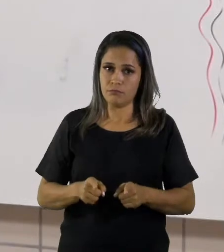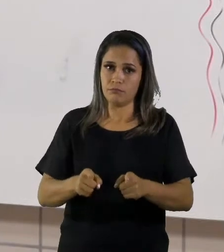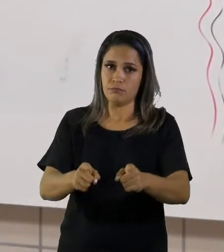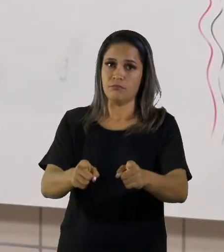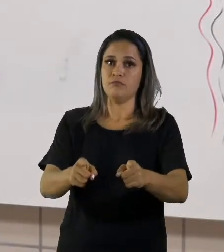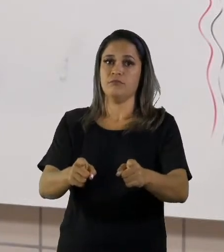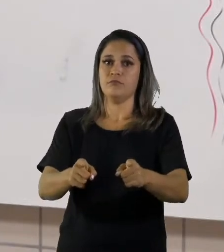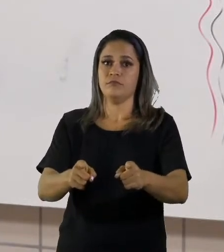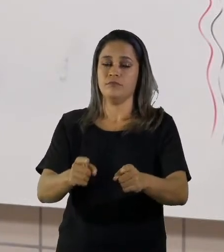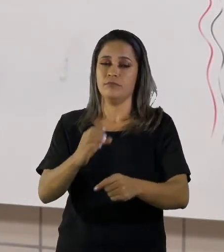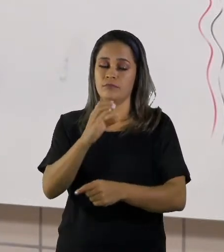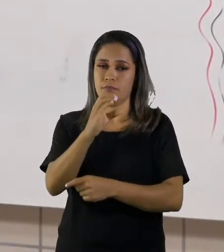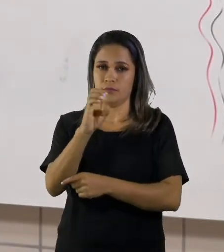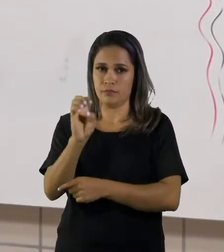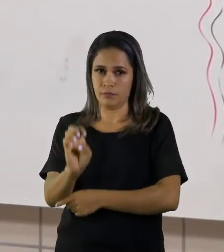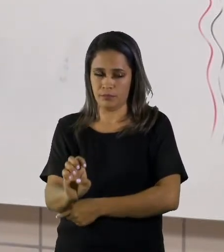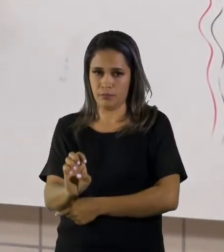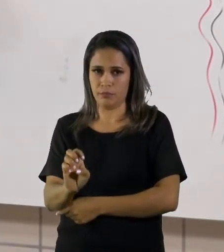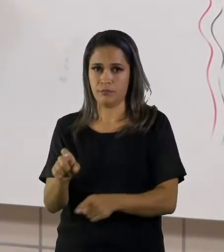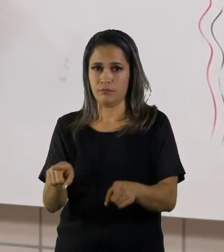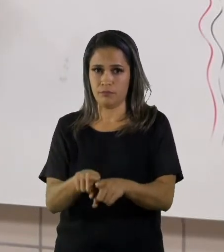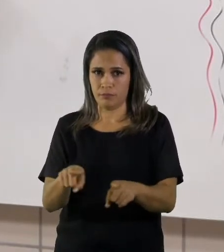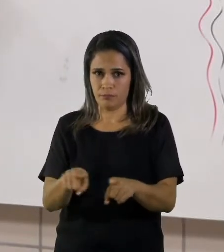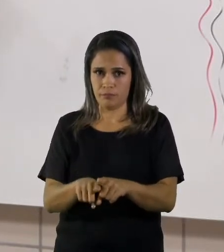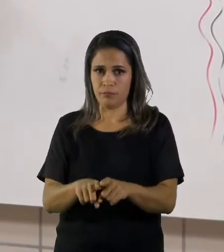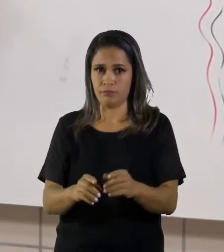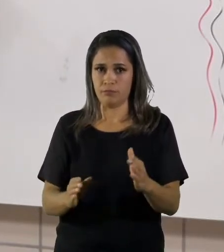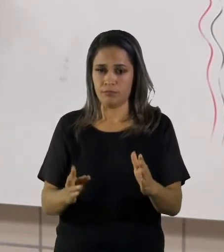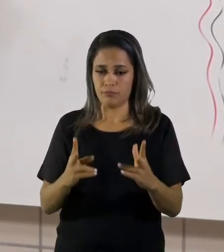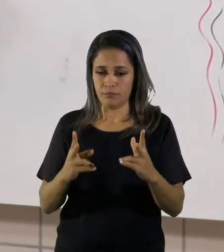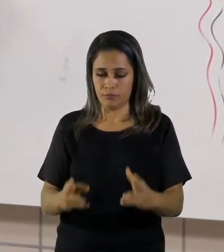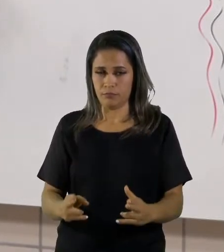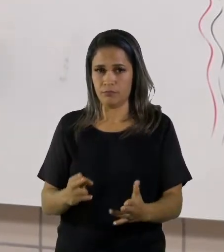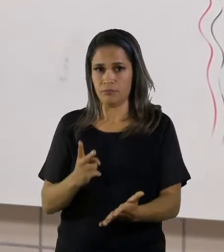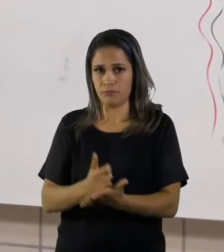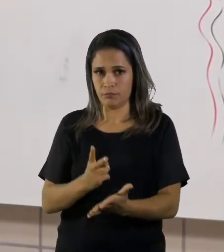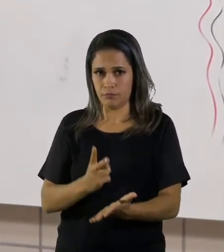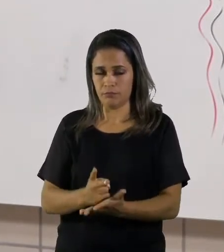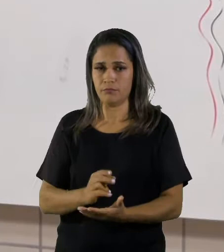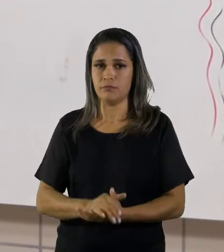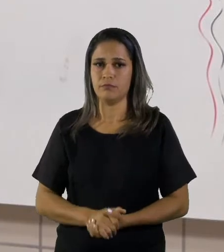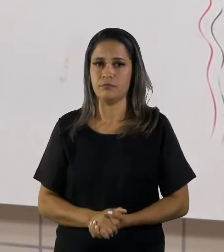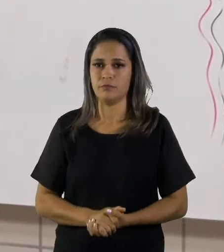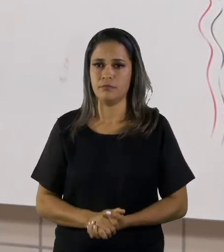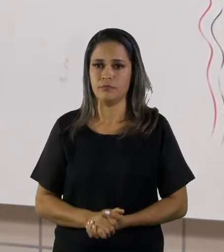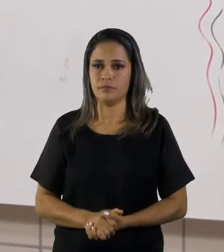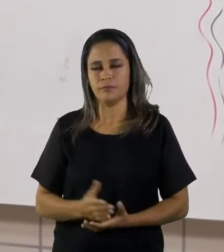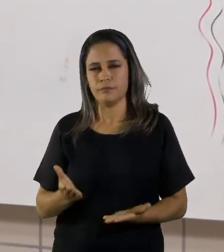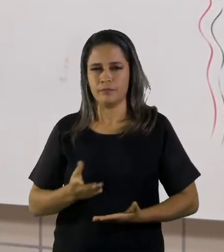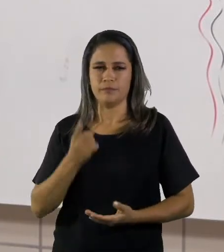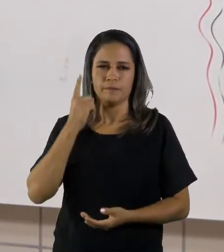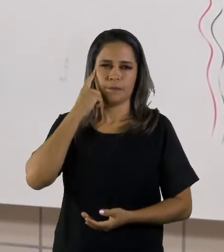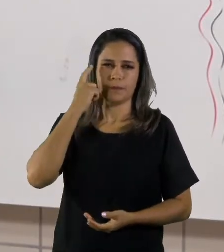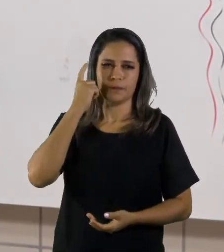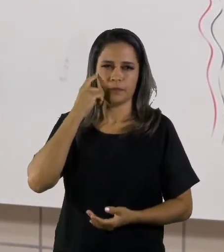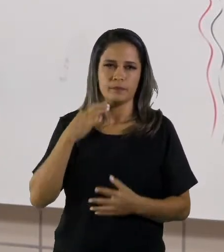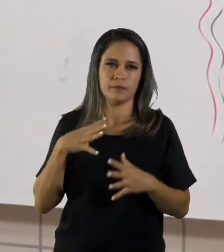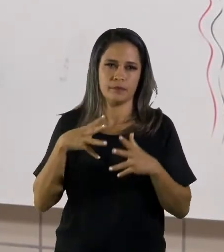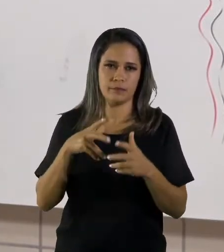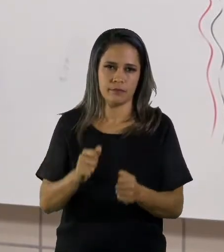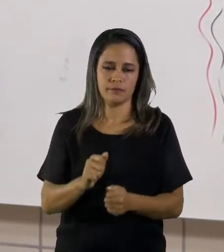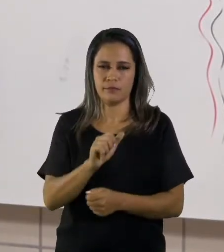C e E também têm a mesma medida, ok? Agora vamos pensar em tudo aquilo que